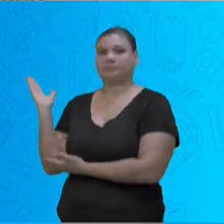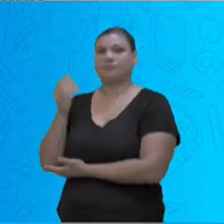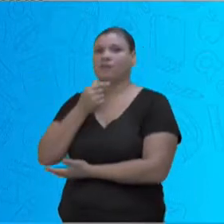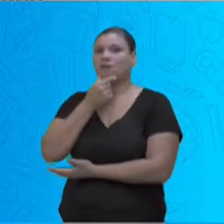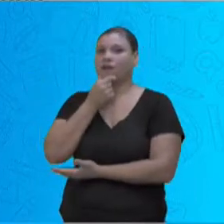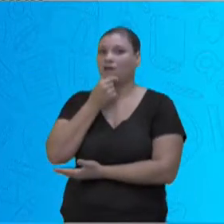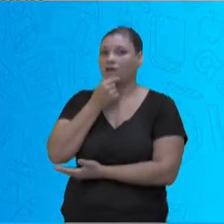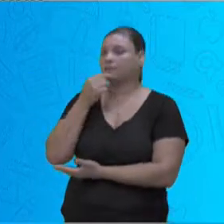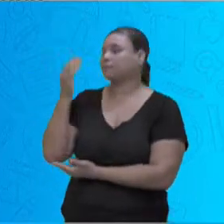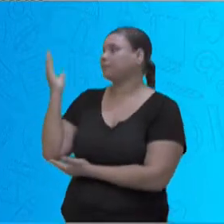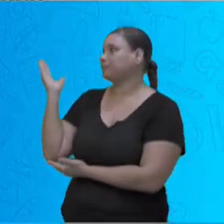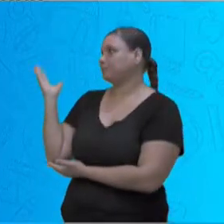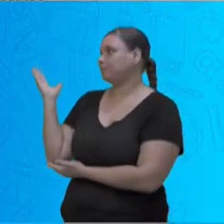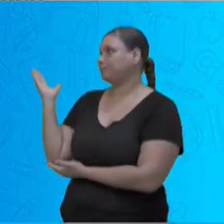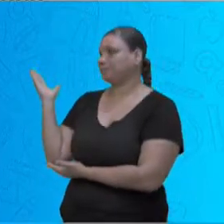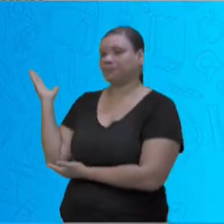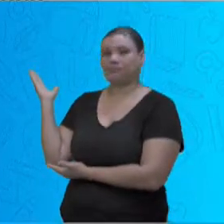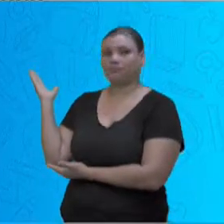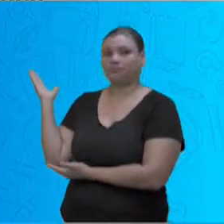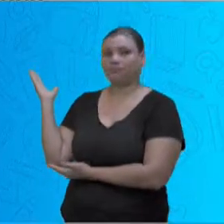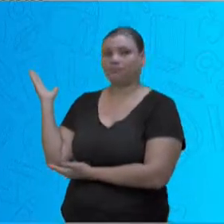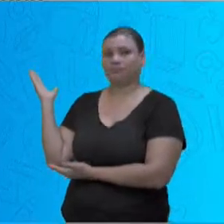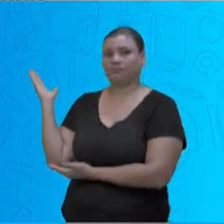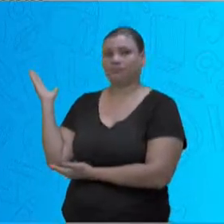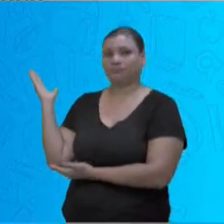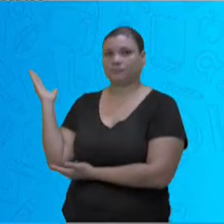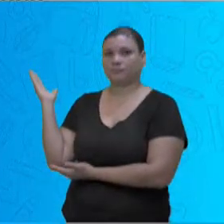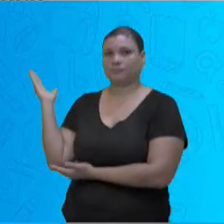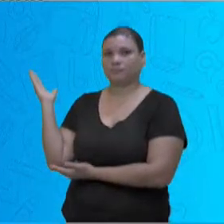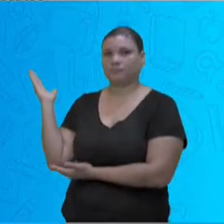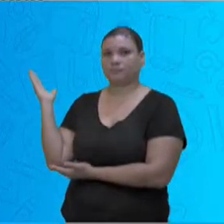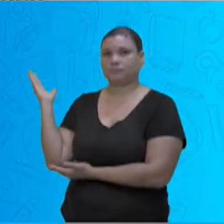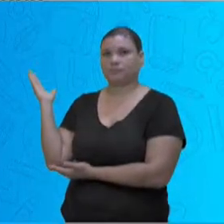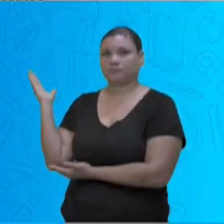are, he is, she